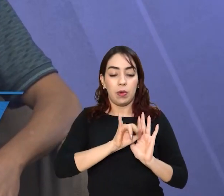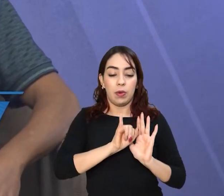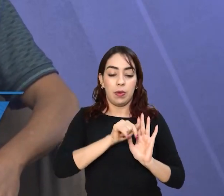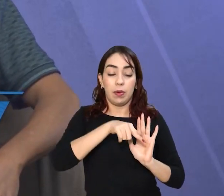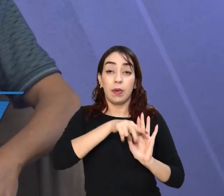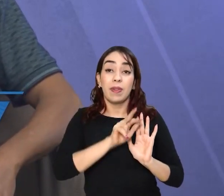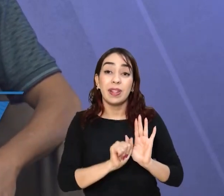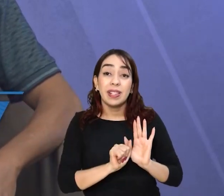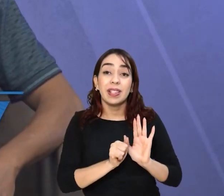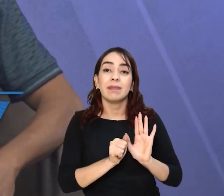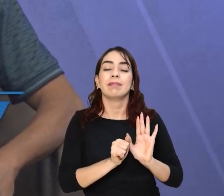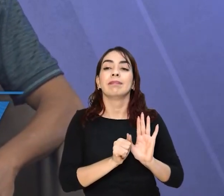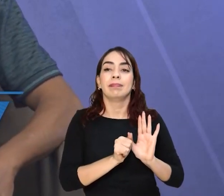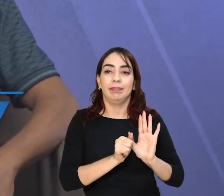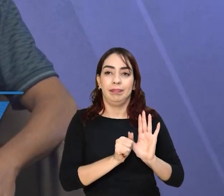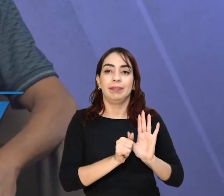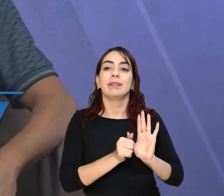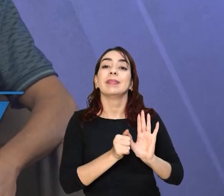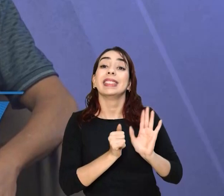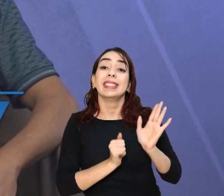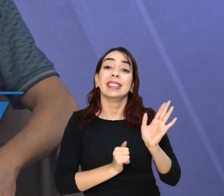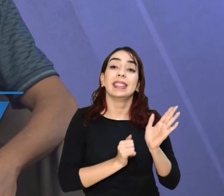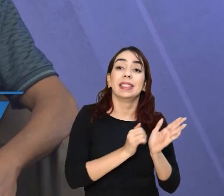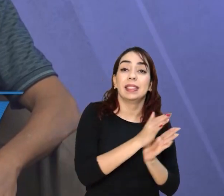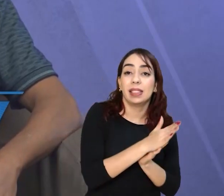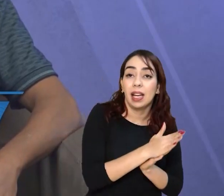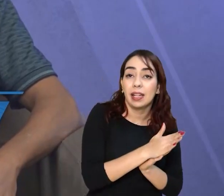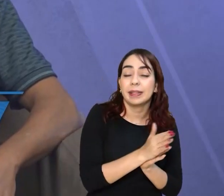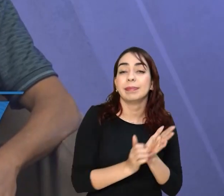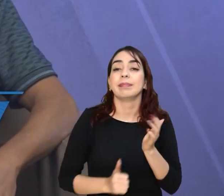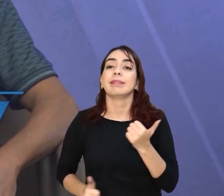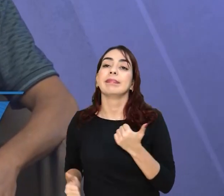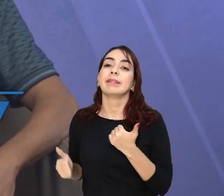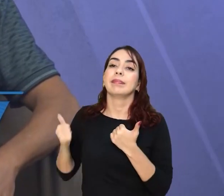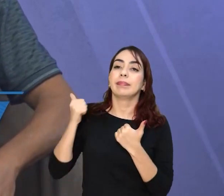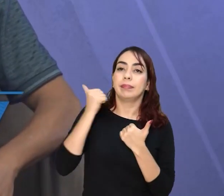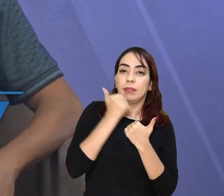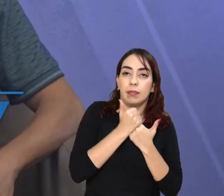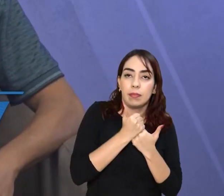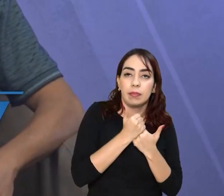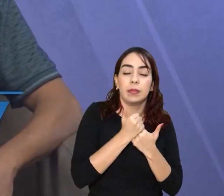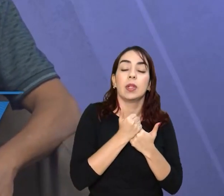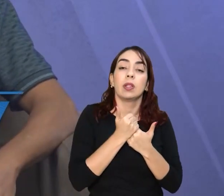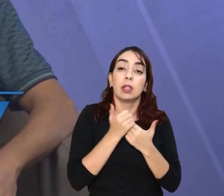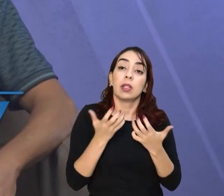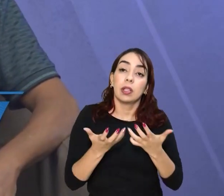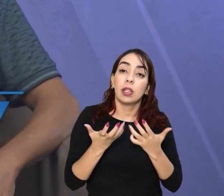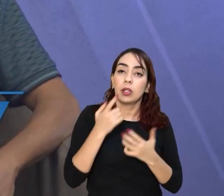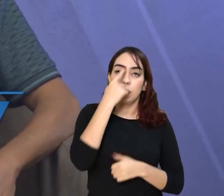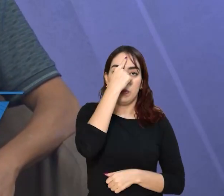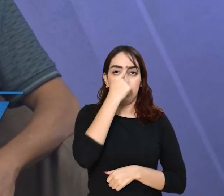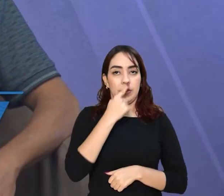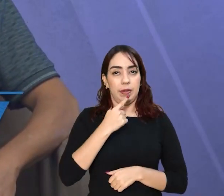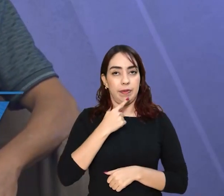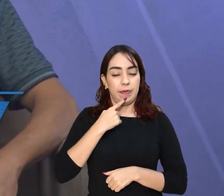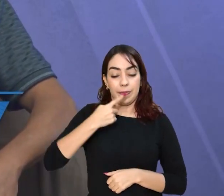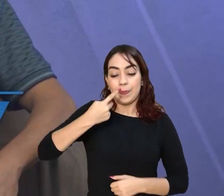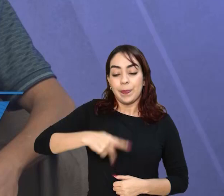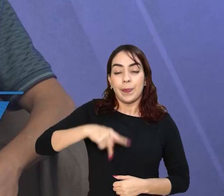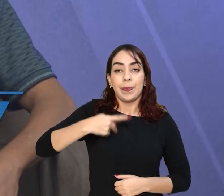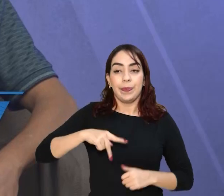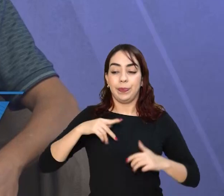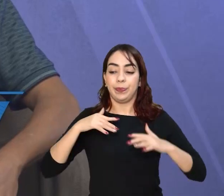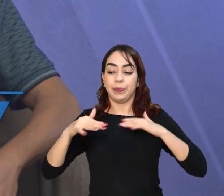desempenho. Você falou do perfil do treinador. Porque ele queria que o Ceará fosse um time que propusesse o jogo. Era o perfil que ele queria. E a dúvida que eu tinha